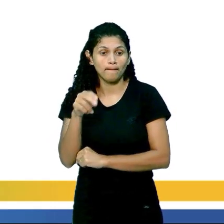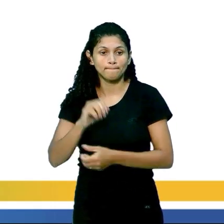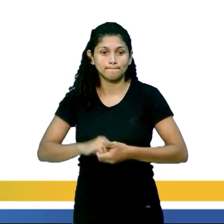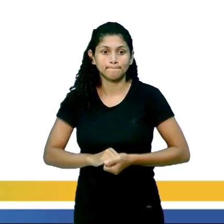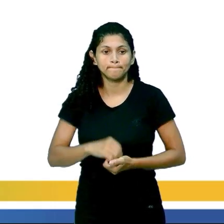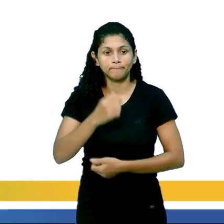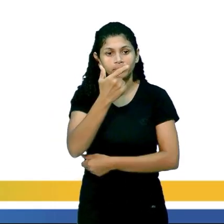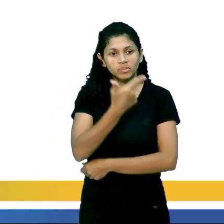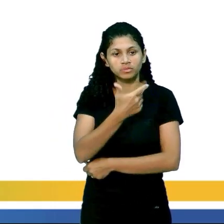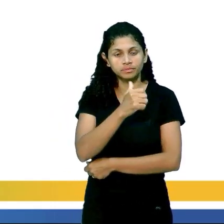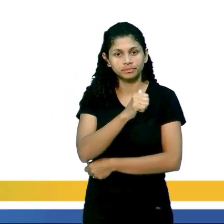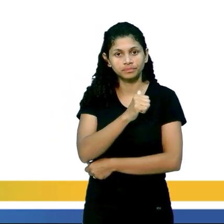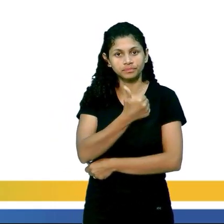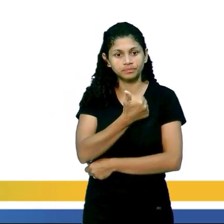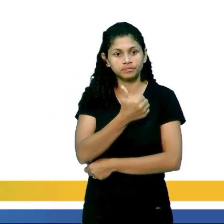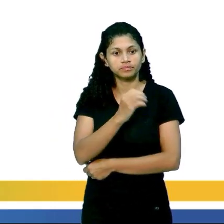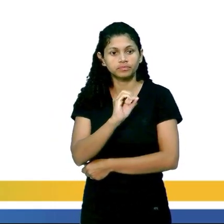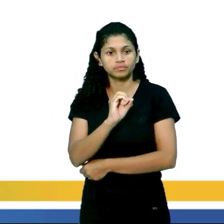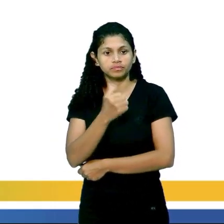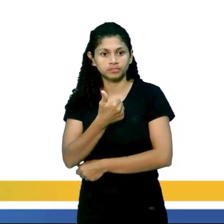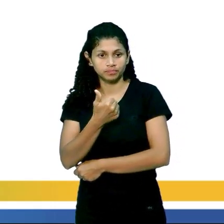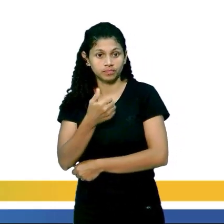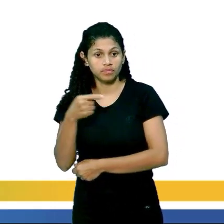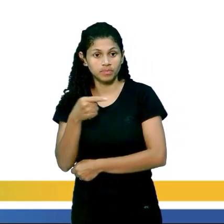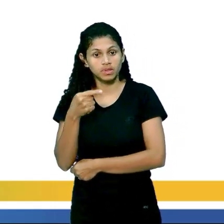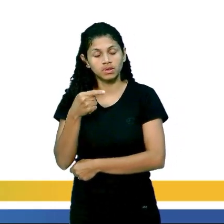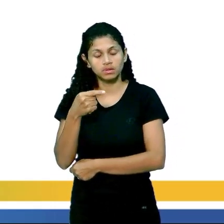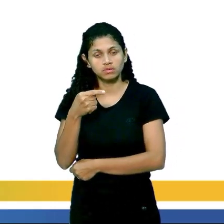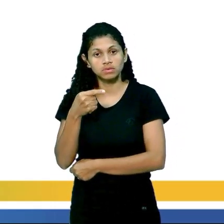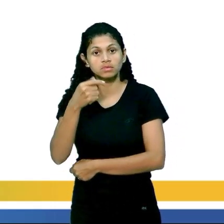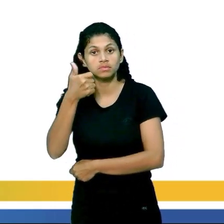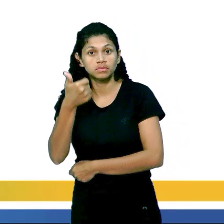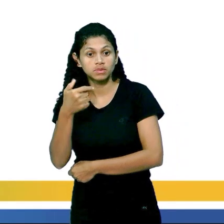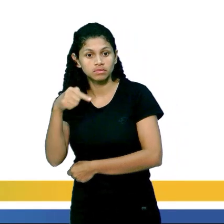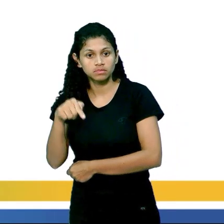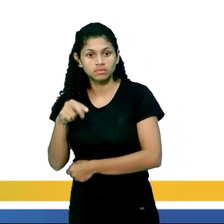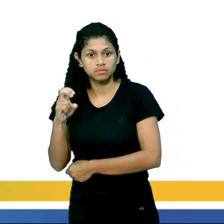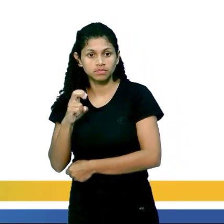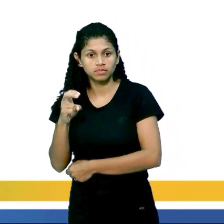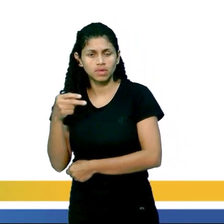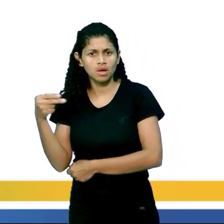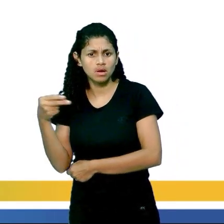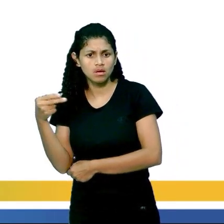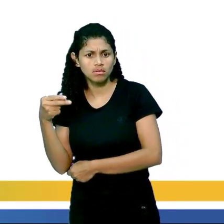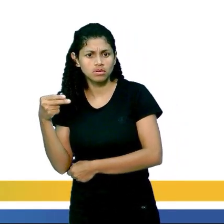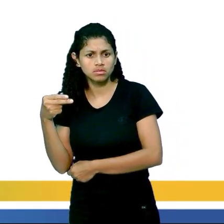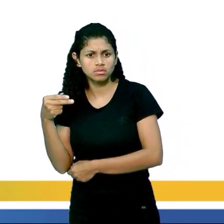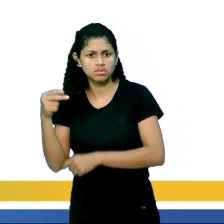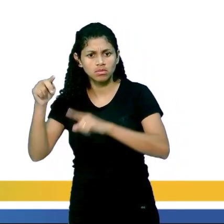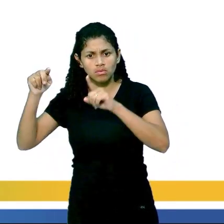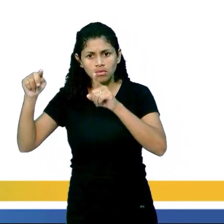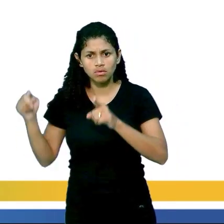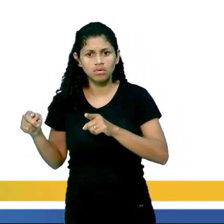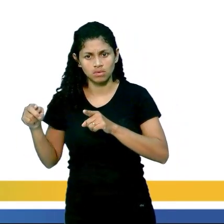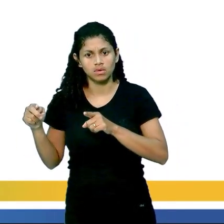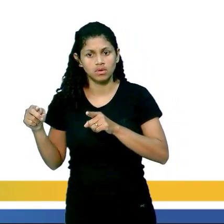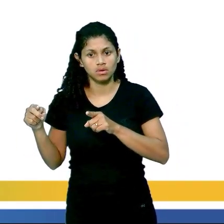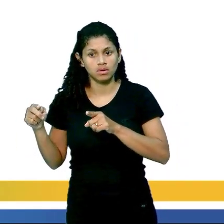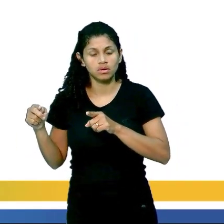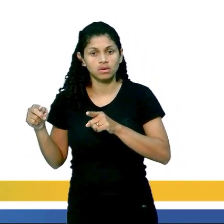2101 menos 1755 vai ser igual a N-1. Professor, o que o senhor fez aí?